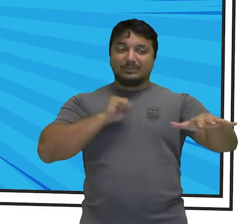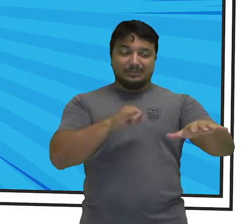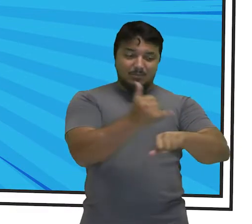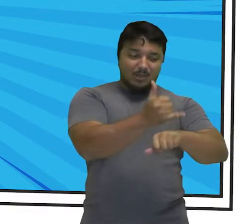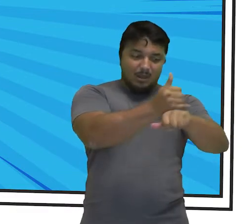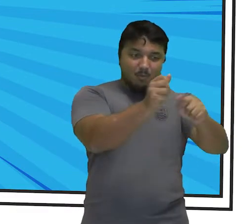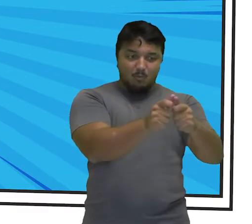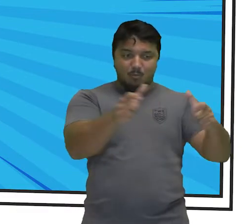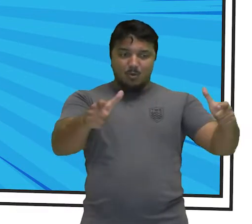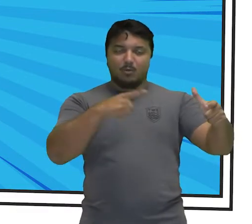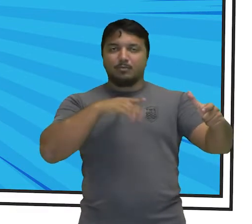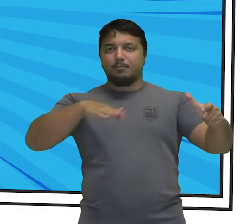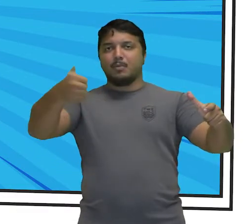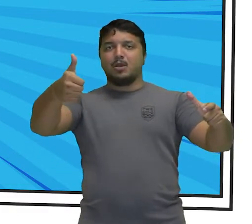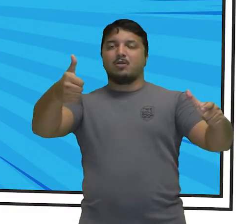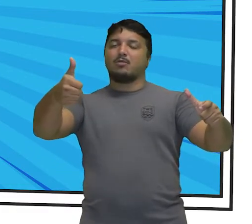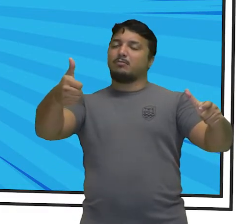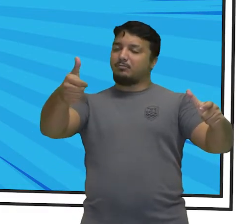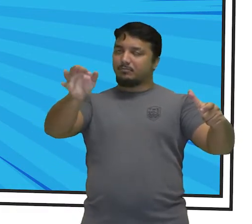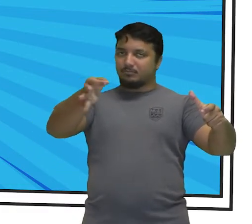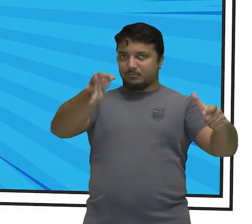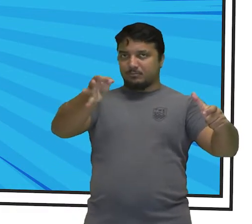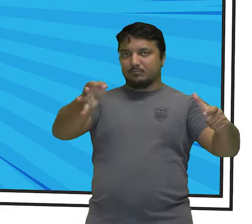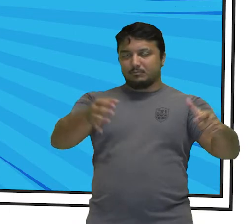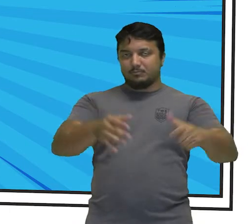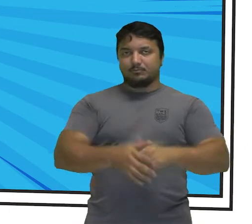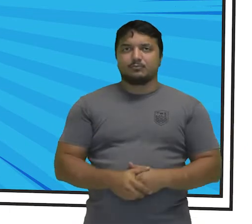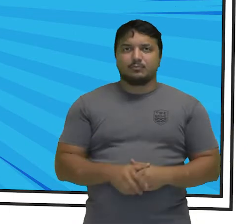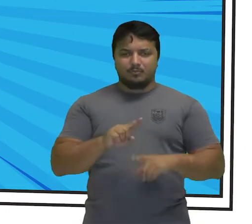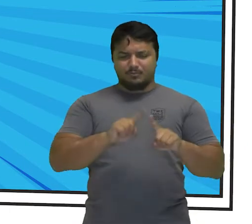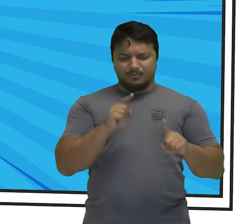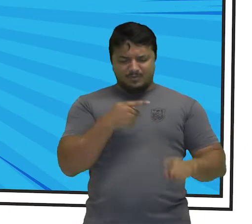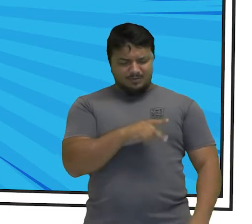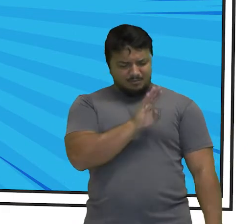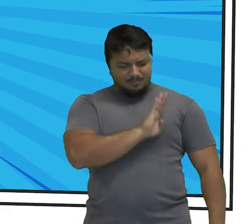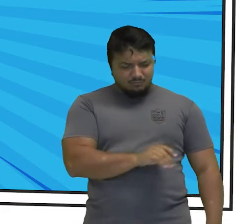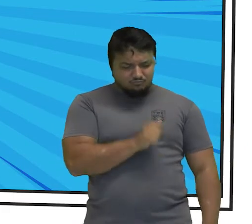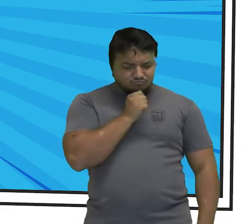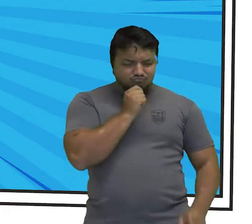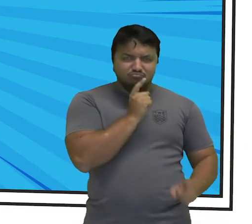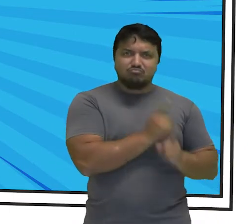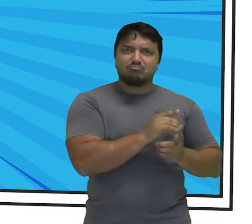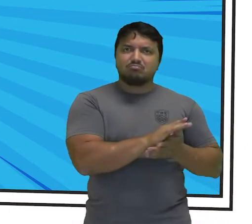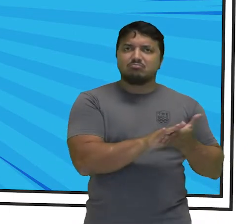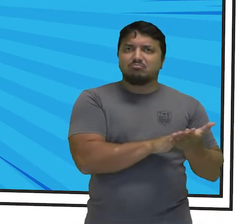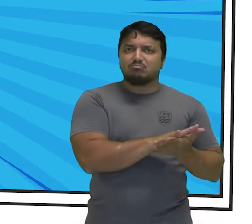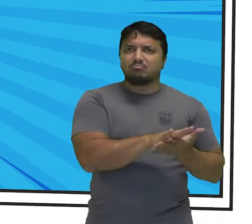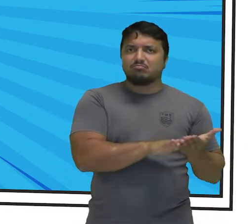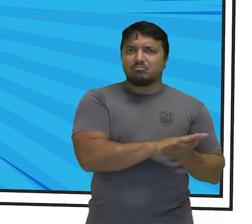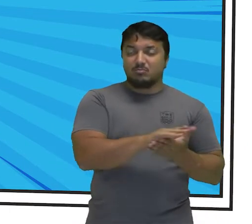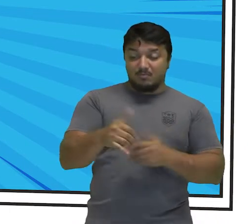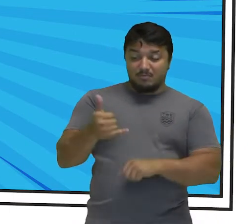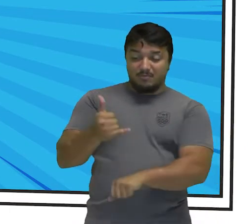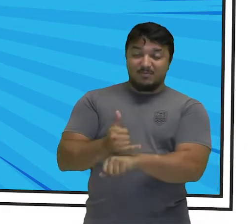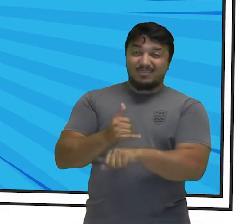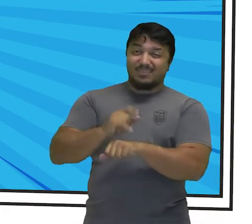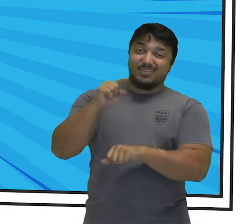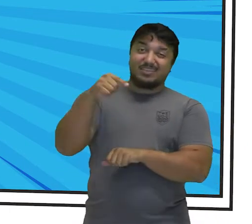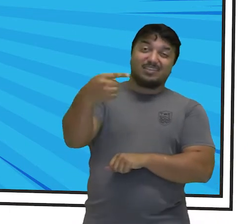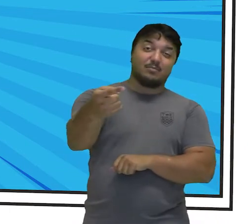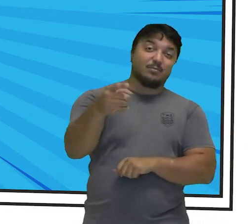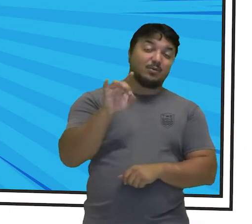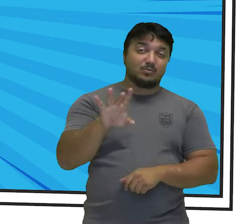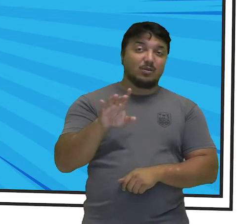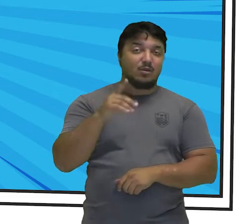metal, melhor. Mas o Brasil não se encontrou metal. O metal, na verdade, só vai ser encontrado no